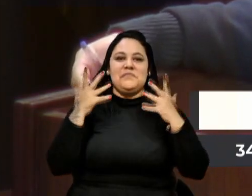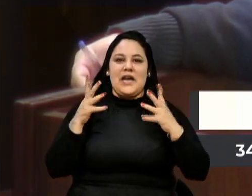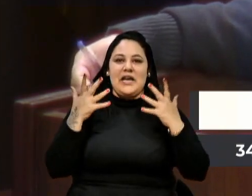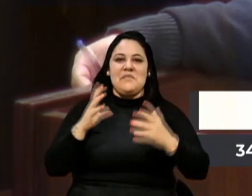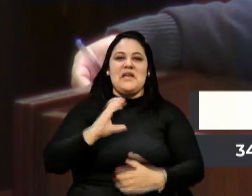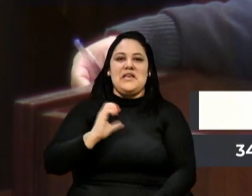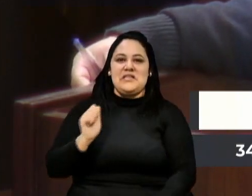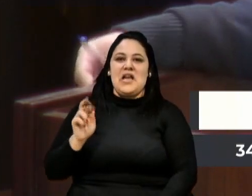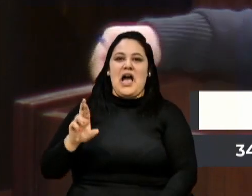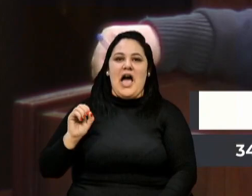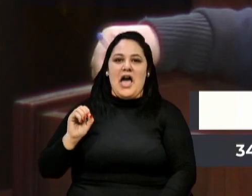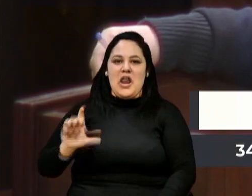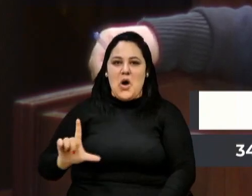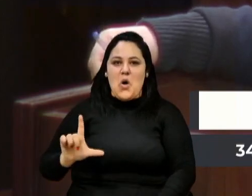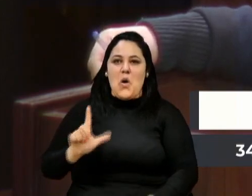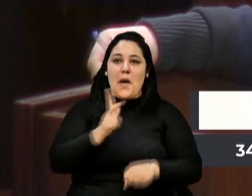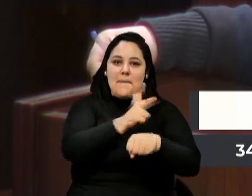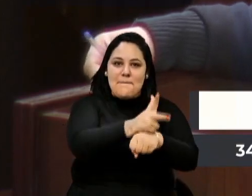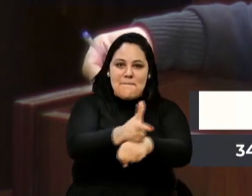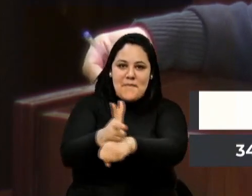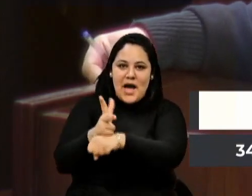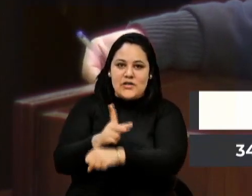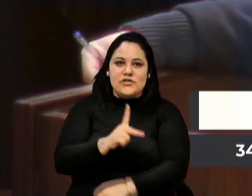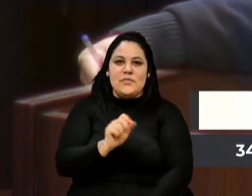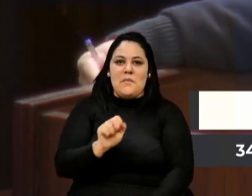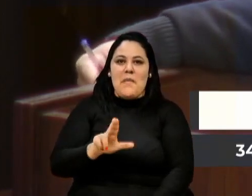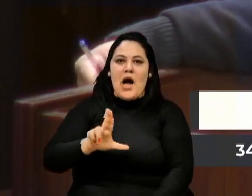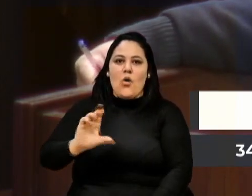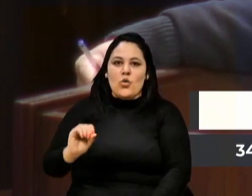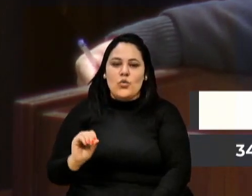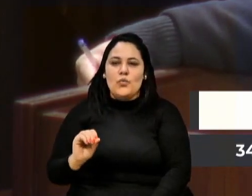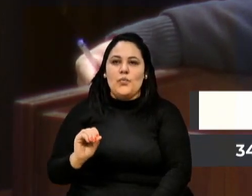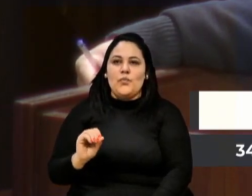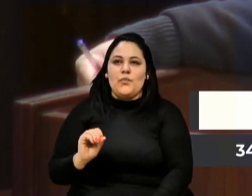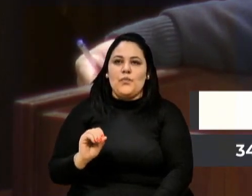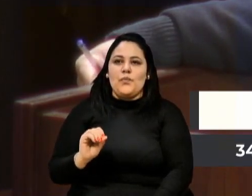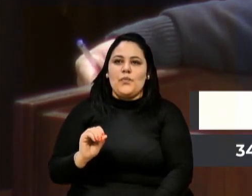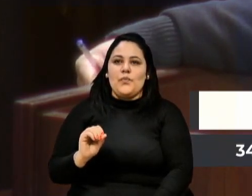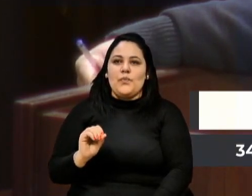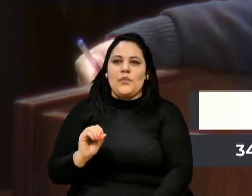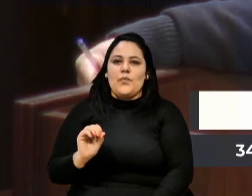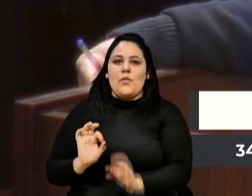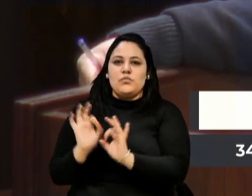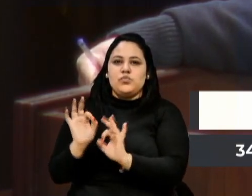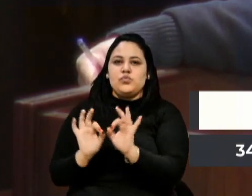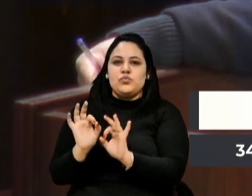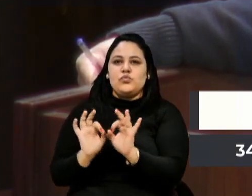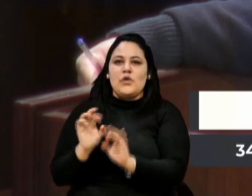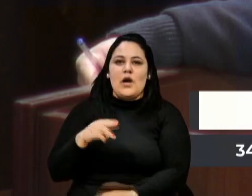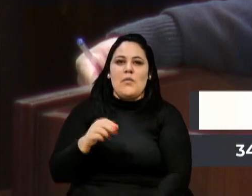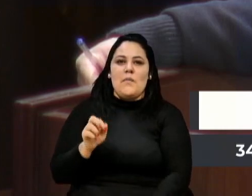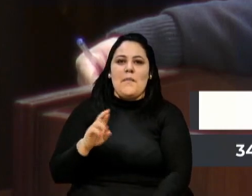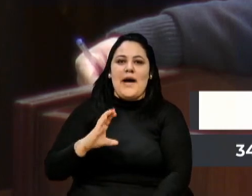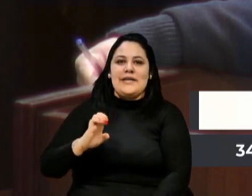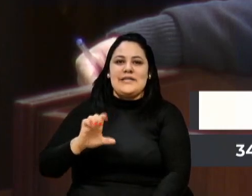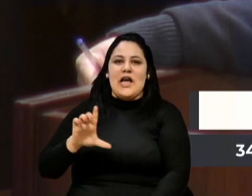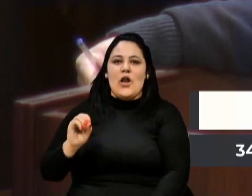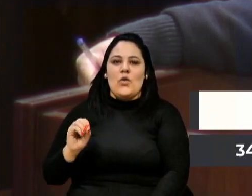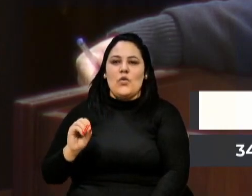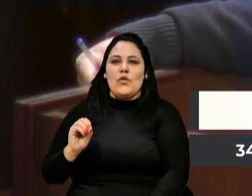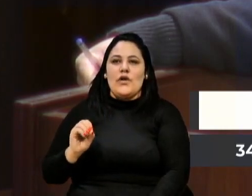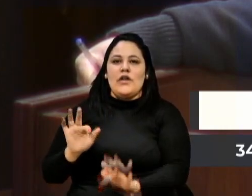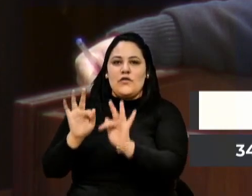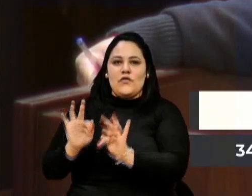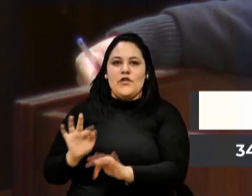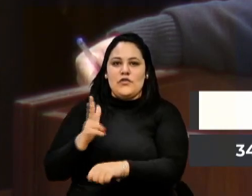o Paulo Pretz e o Rafael Marta. A edição, Marcelo Pedrali. E a finalização, Gustavo